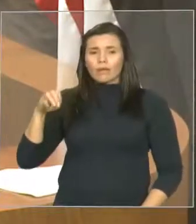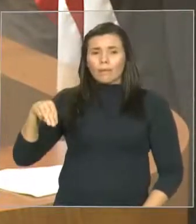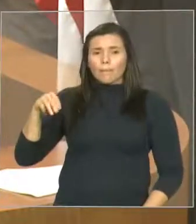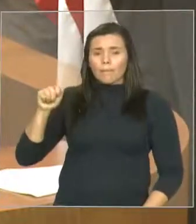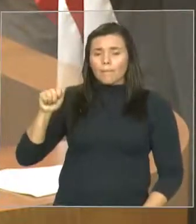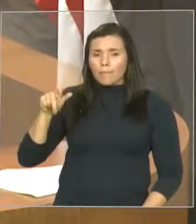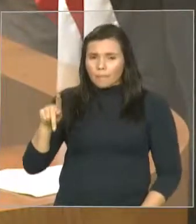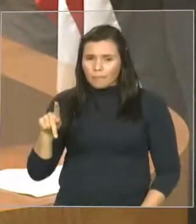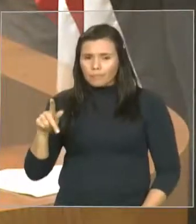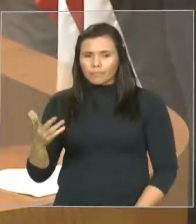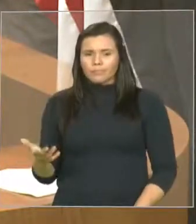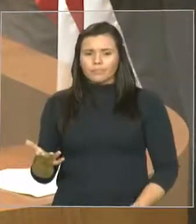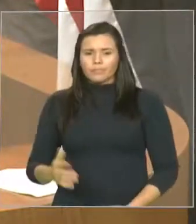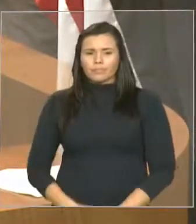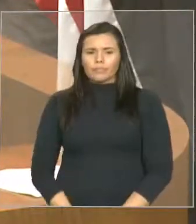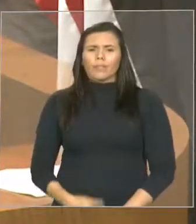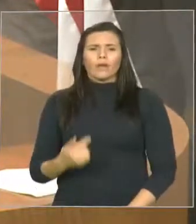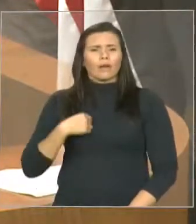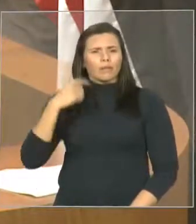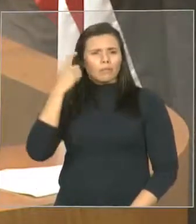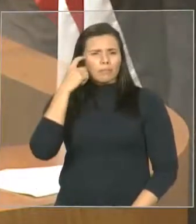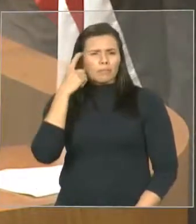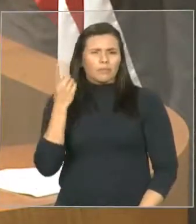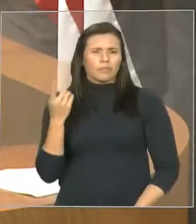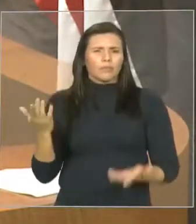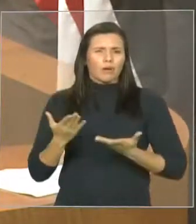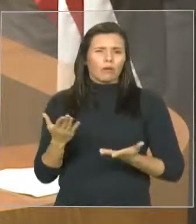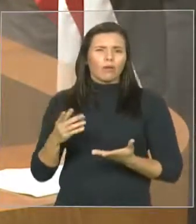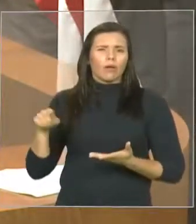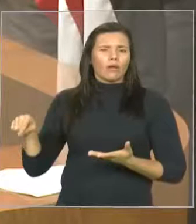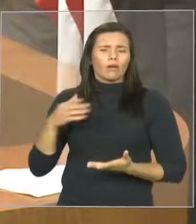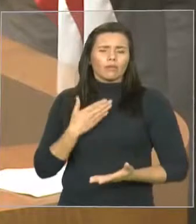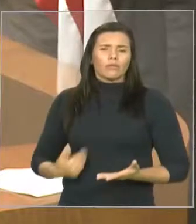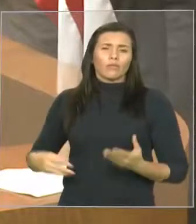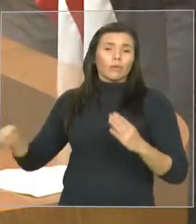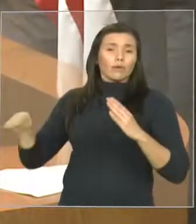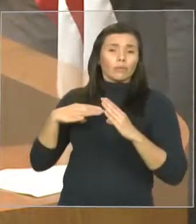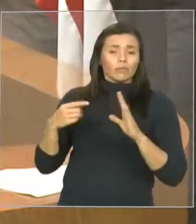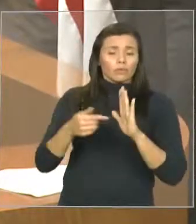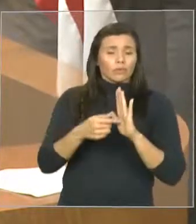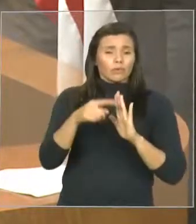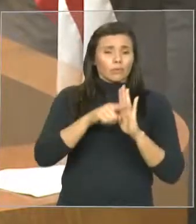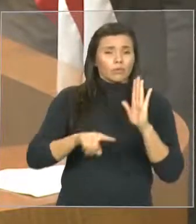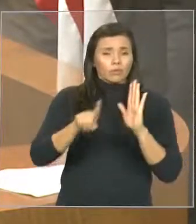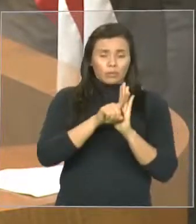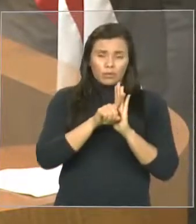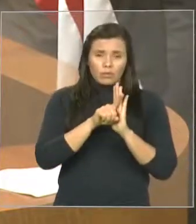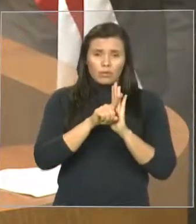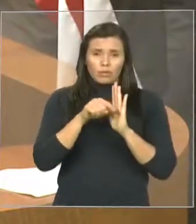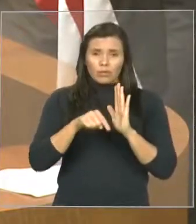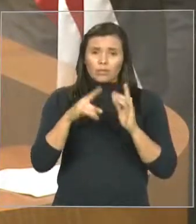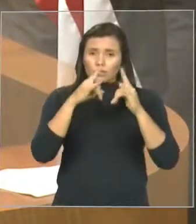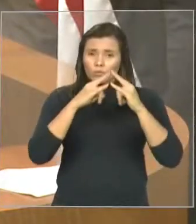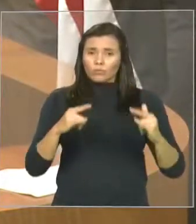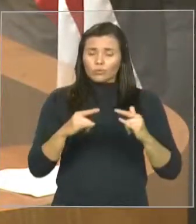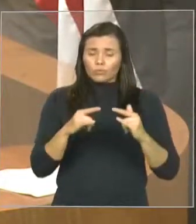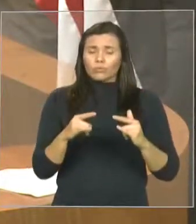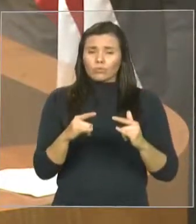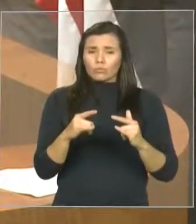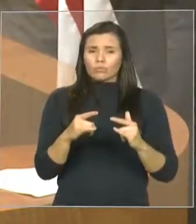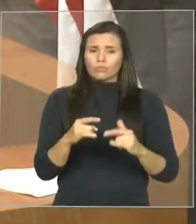um concurso público? O que vai acontecer é que, se houverem essas pessoas para o Instituto de Previdência, que deve ser um